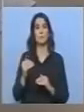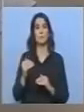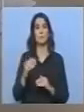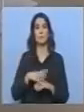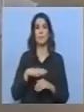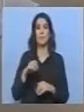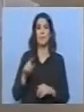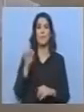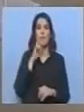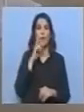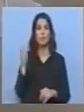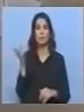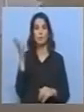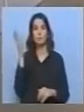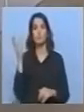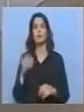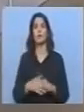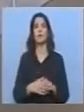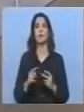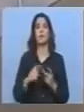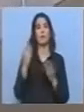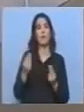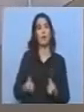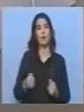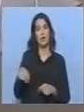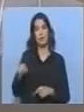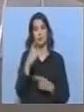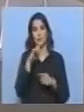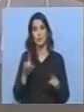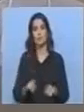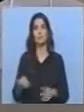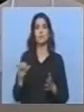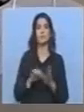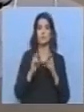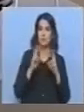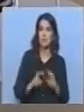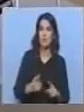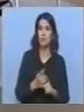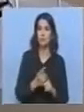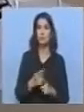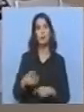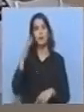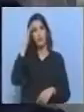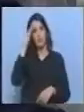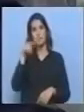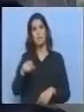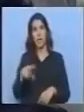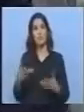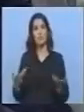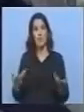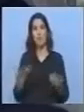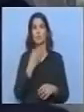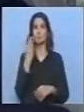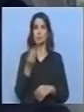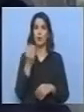seu prestígio, pela qualidade dos seus professores, dos seus centros de investigação, capacidade para atrair